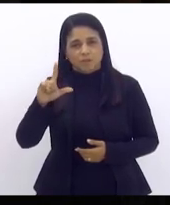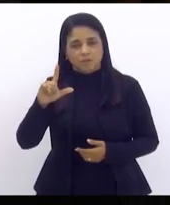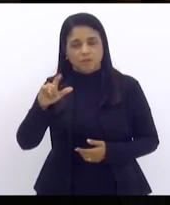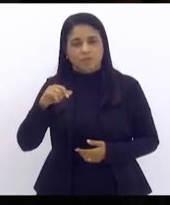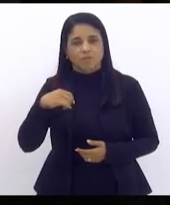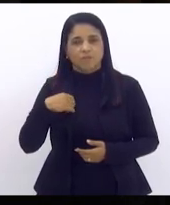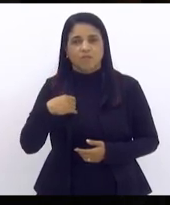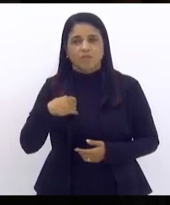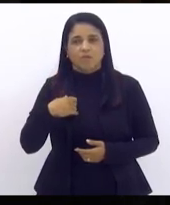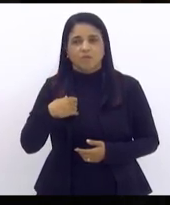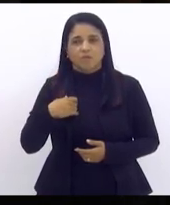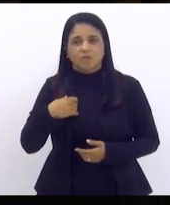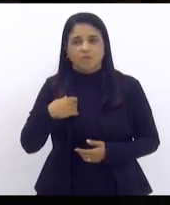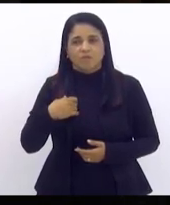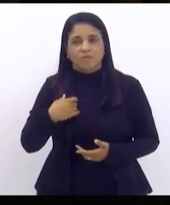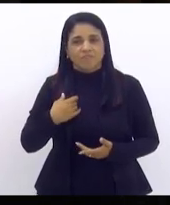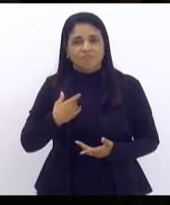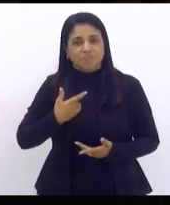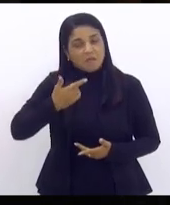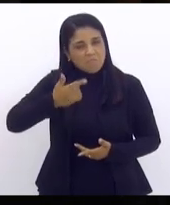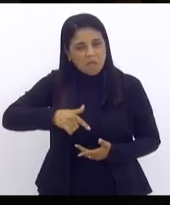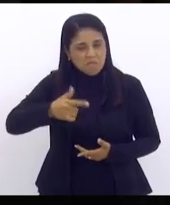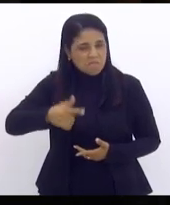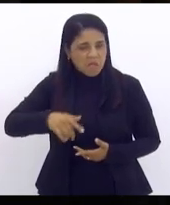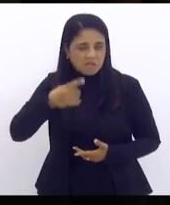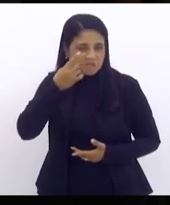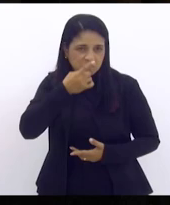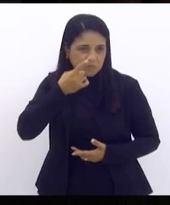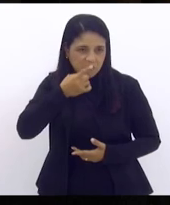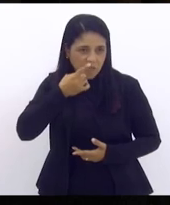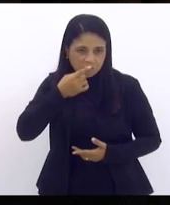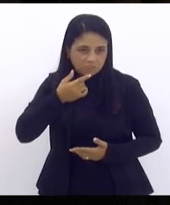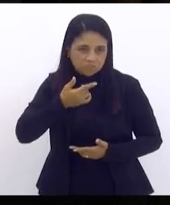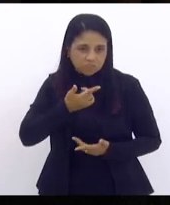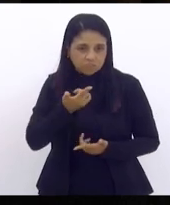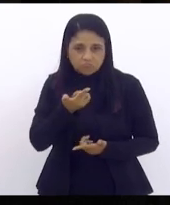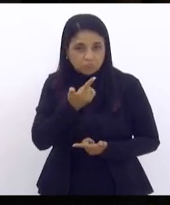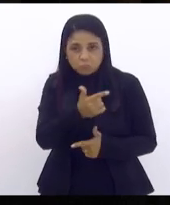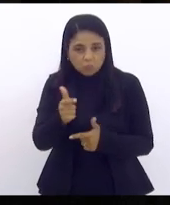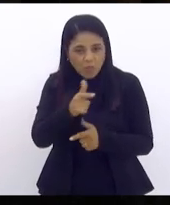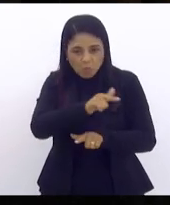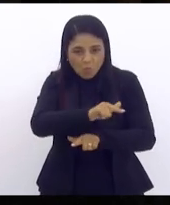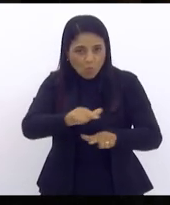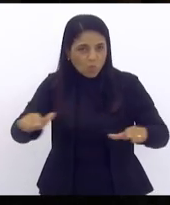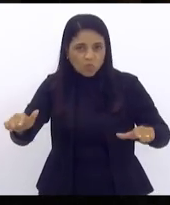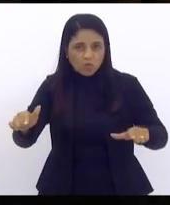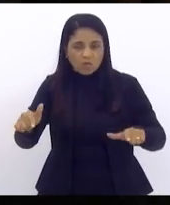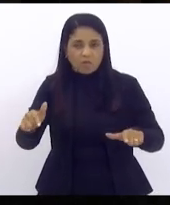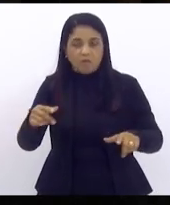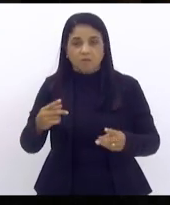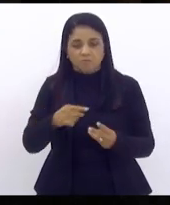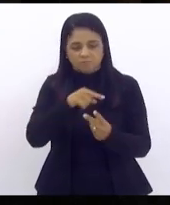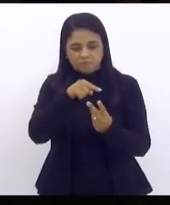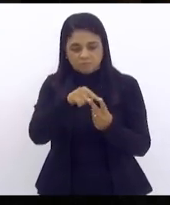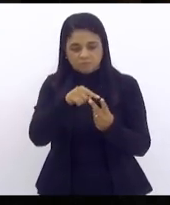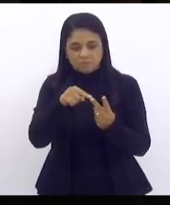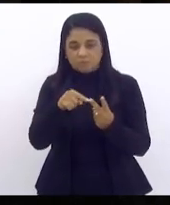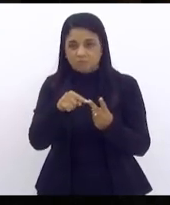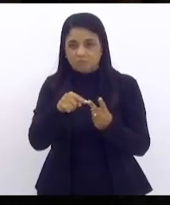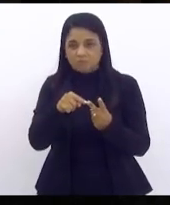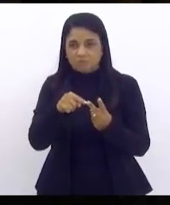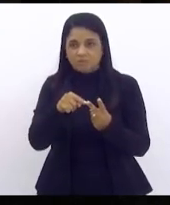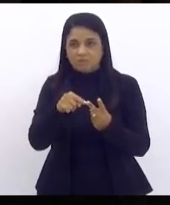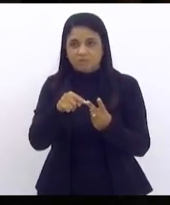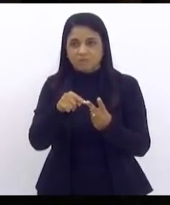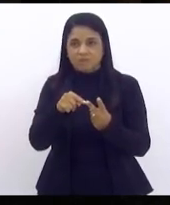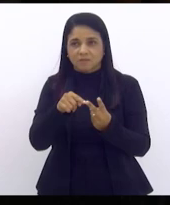eu não vou falar demais deputados, porque não há mais nenhum deputado. Somente eu, deputado Rodrigo Amorim, deputado